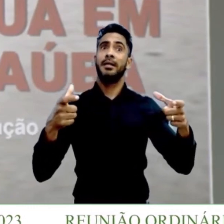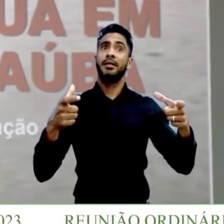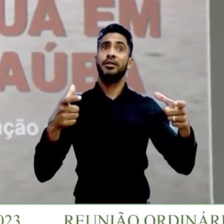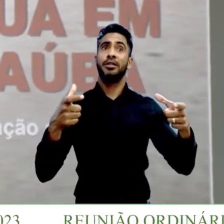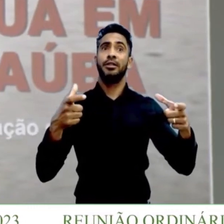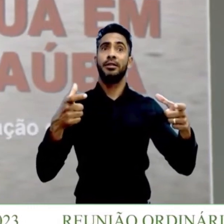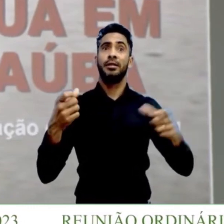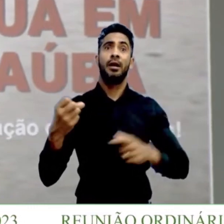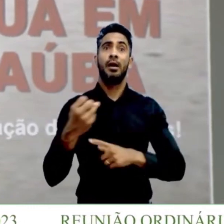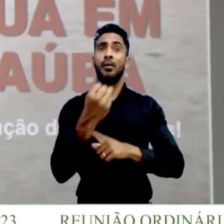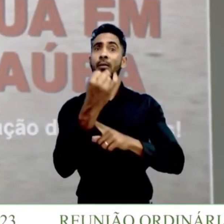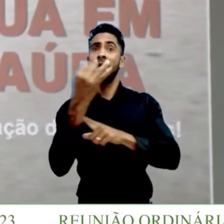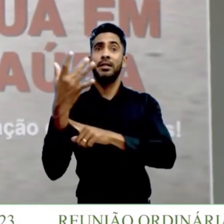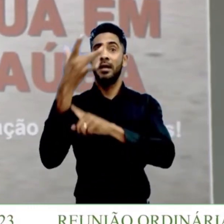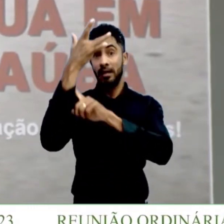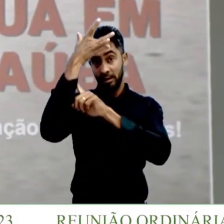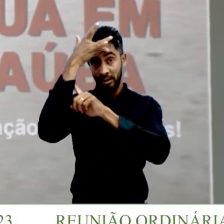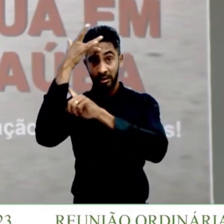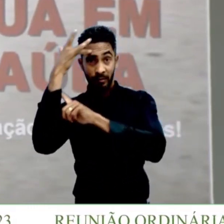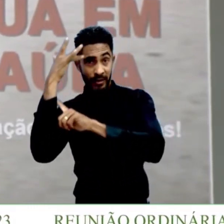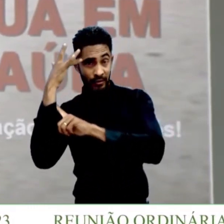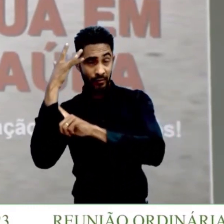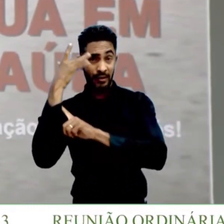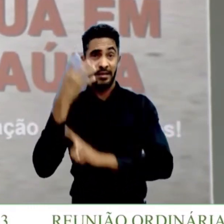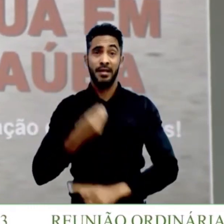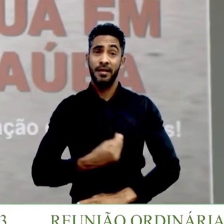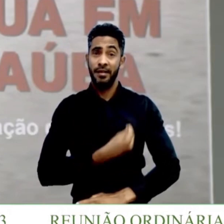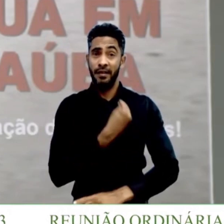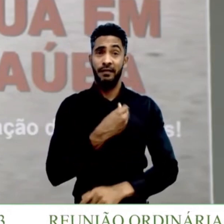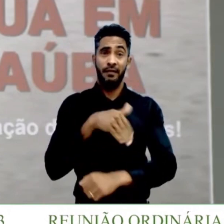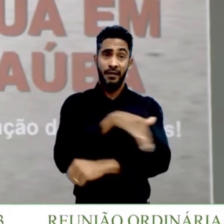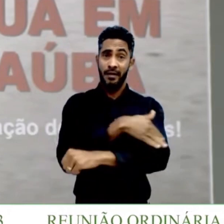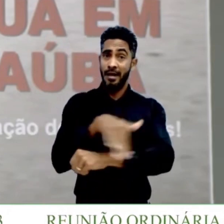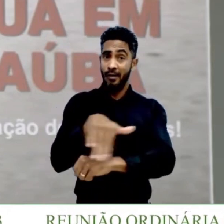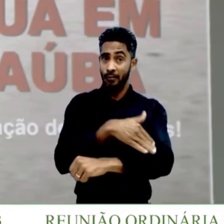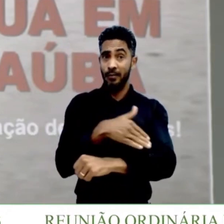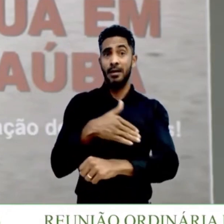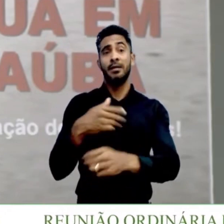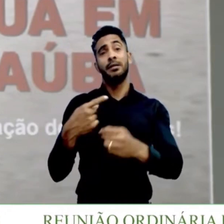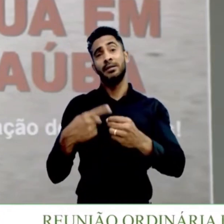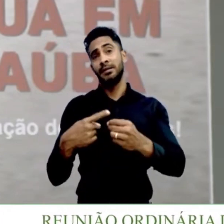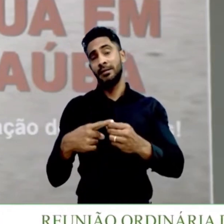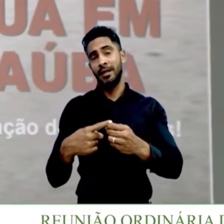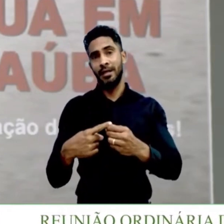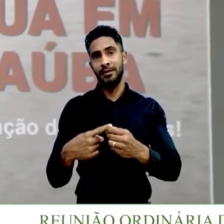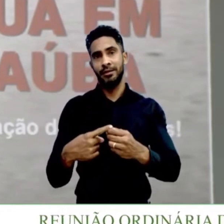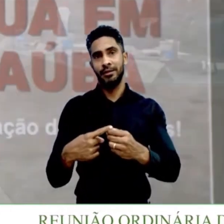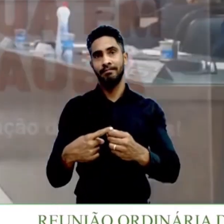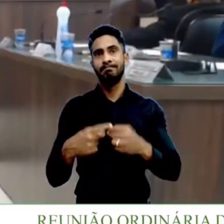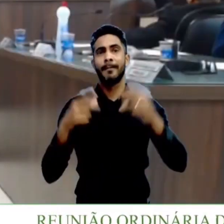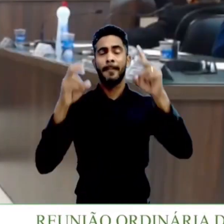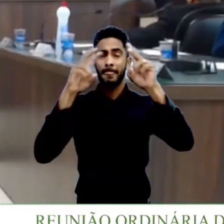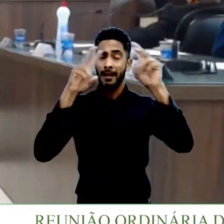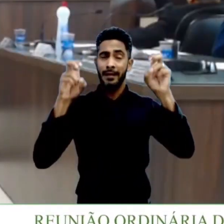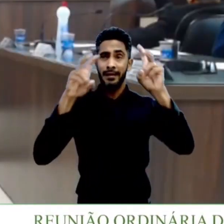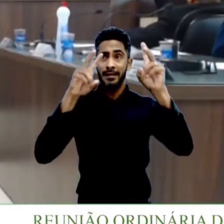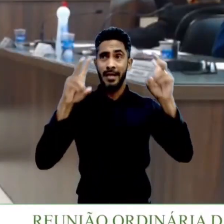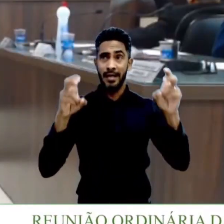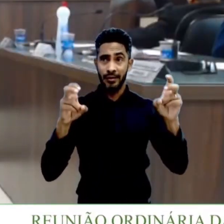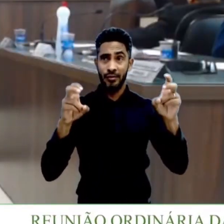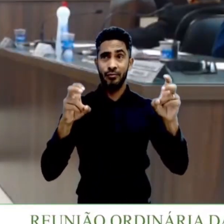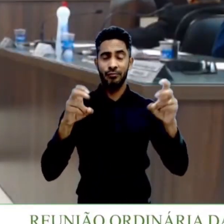há um crescente número dessas pessoas em situação de rua em nossa cidade. E esse assunto